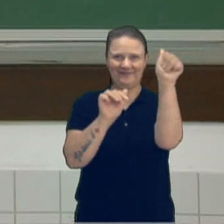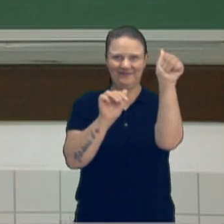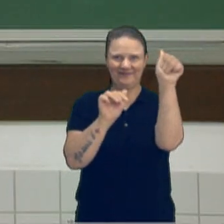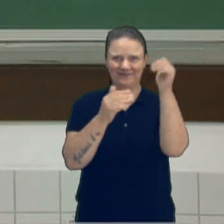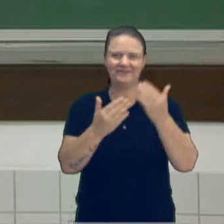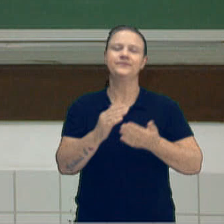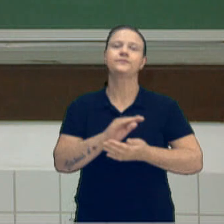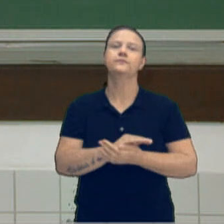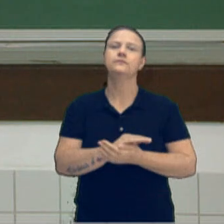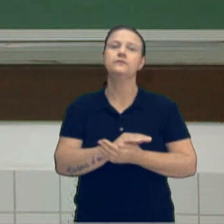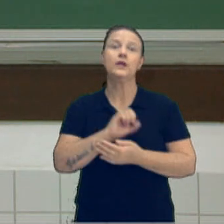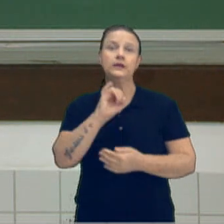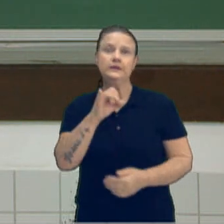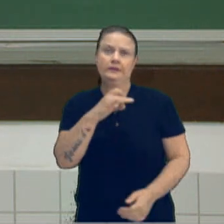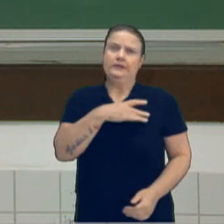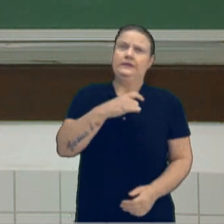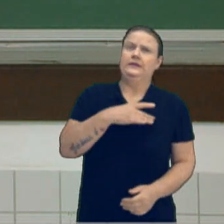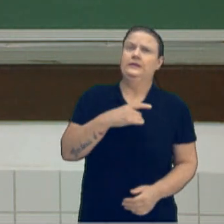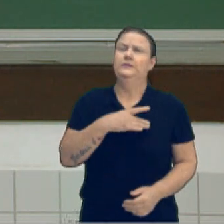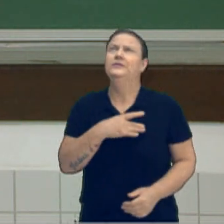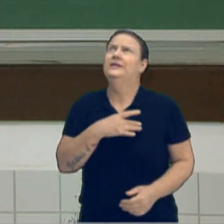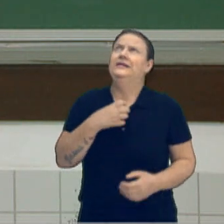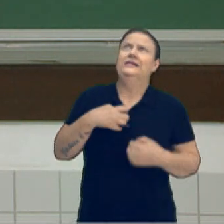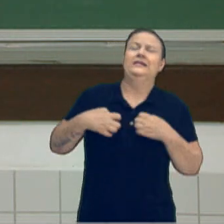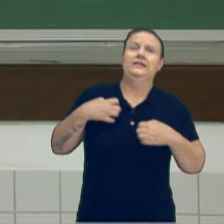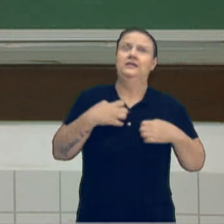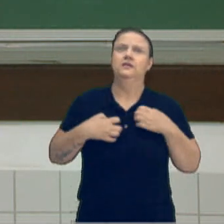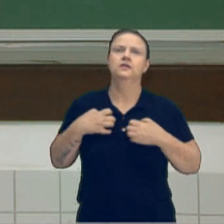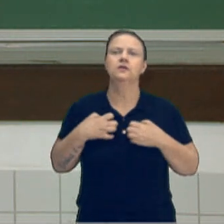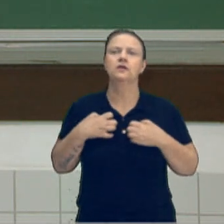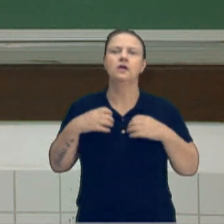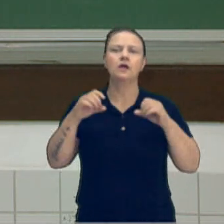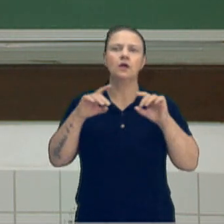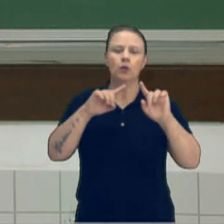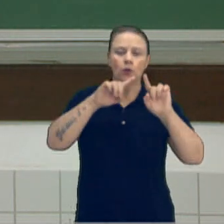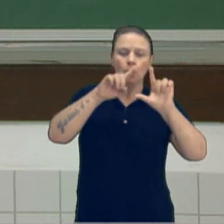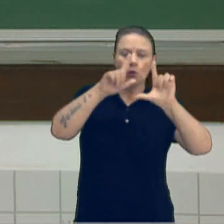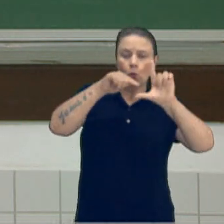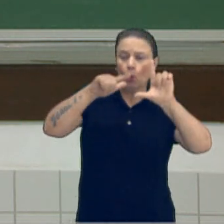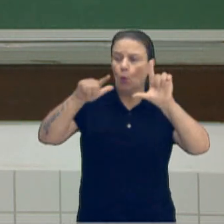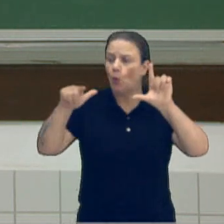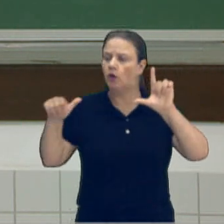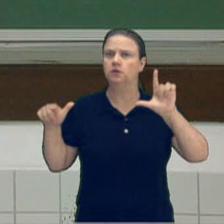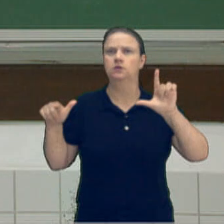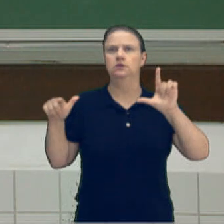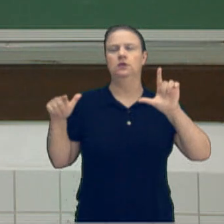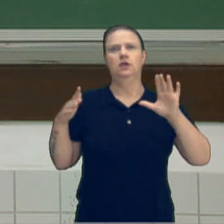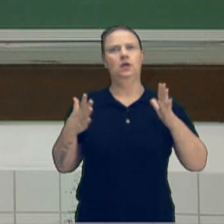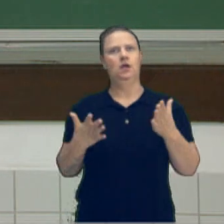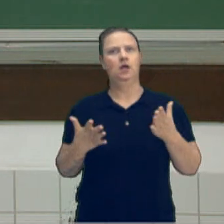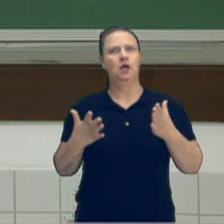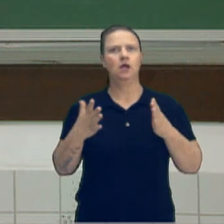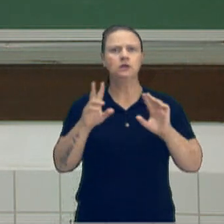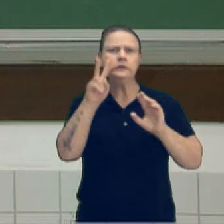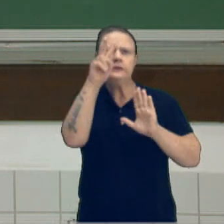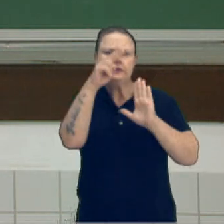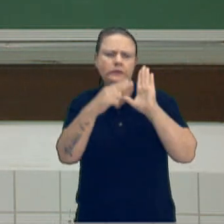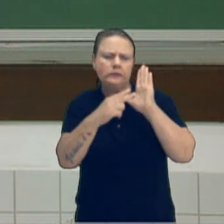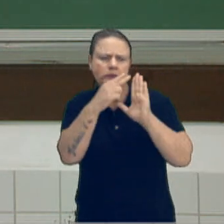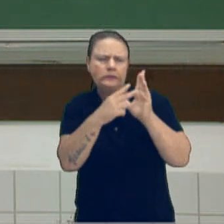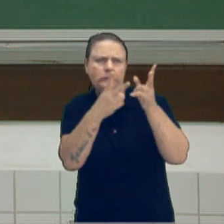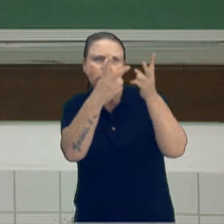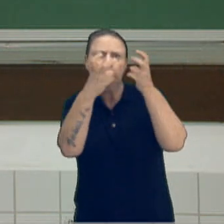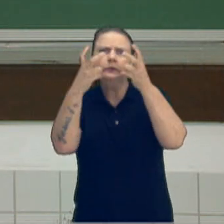gráfico. Então, quem tem medo de gráfico, é só fazer uma leitura mais detalhada, tá certo? E entender que o menor caminho ia